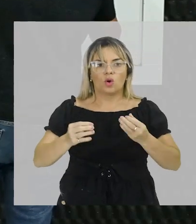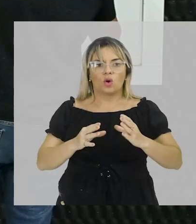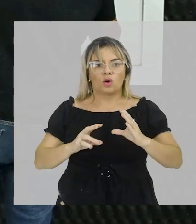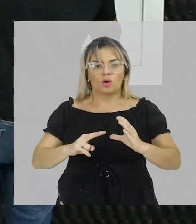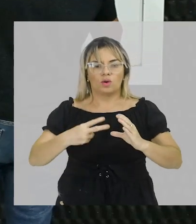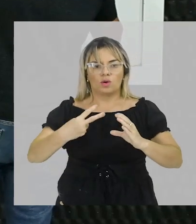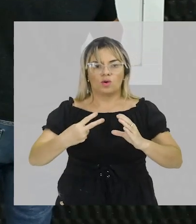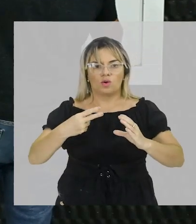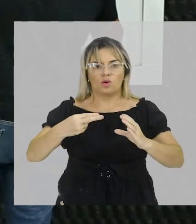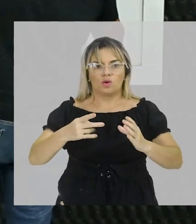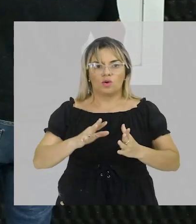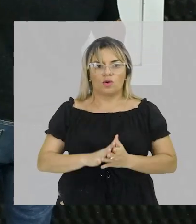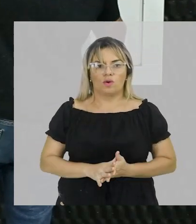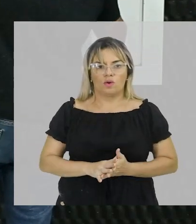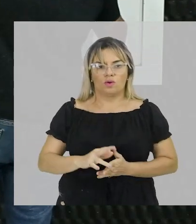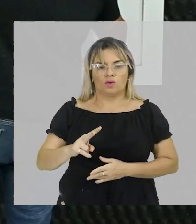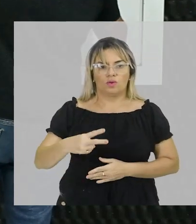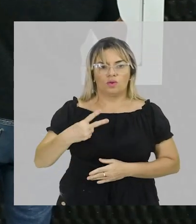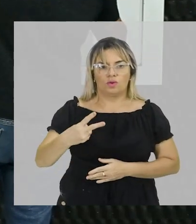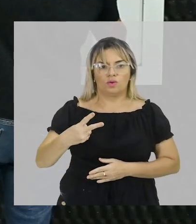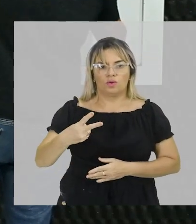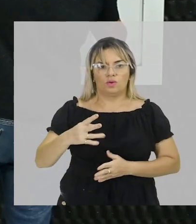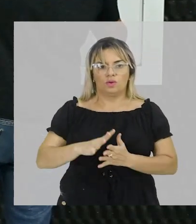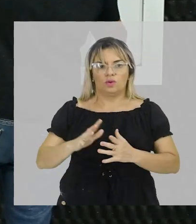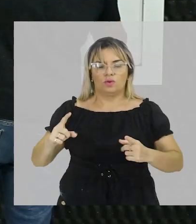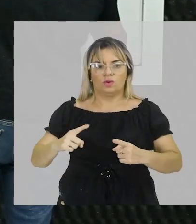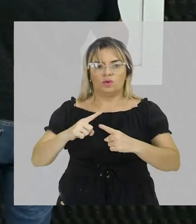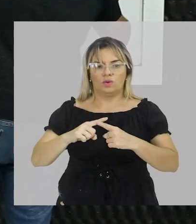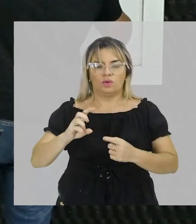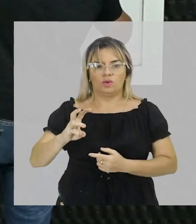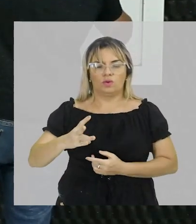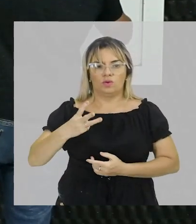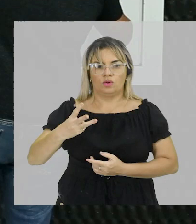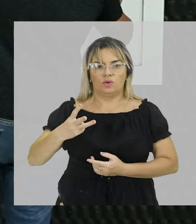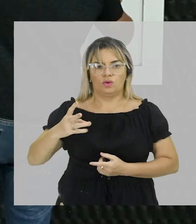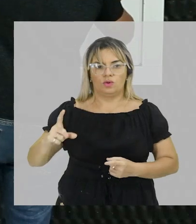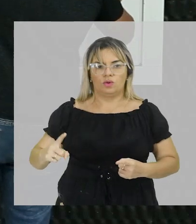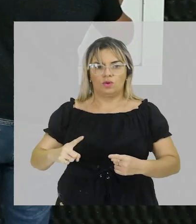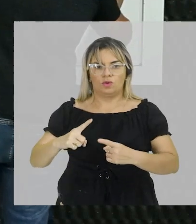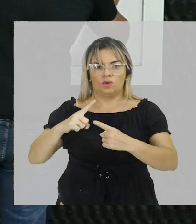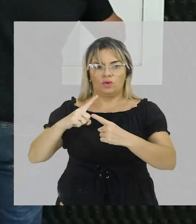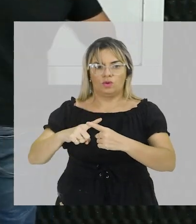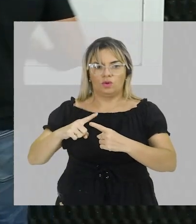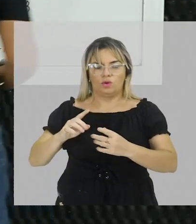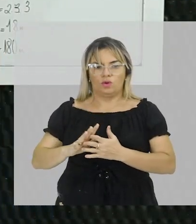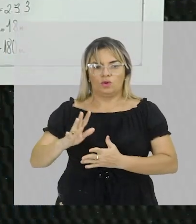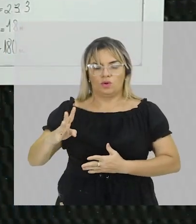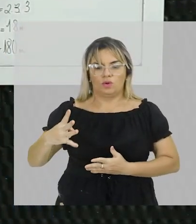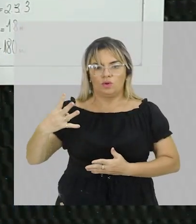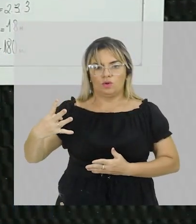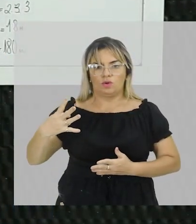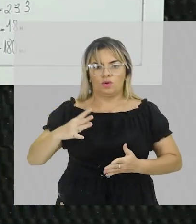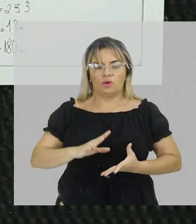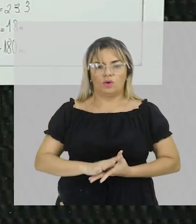vai ser igual a 2 multiplicado por 3, que é o π, multiplicado por 4, né,